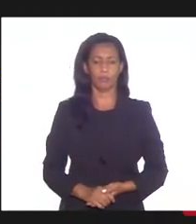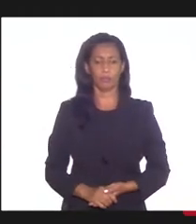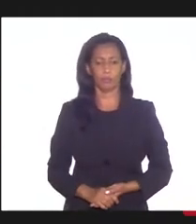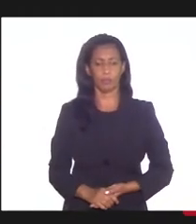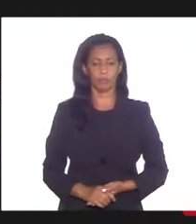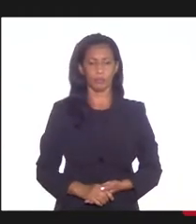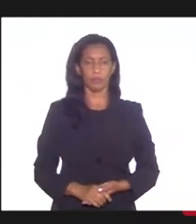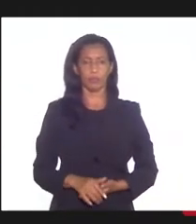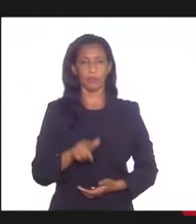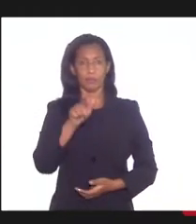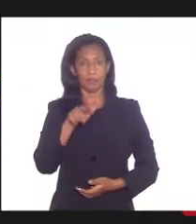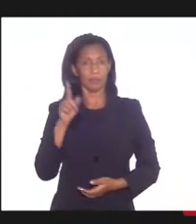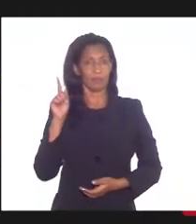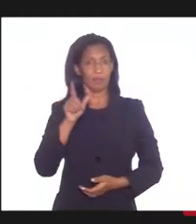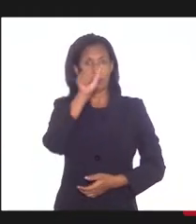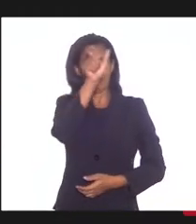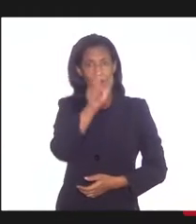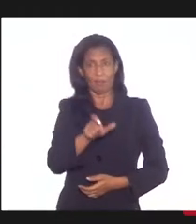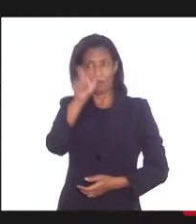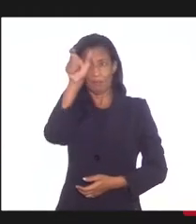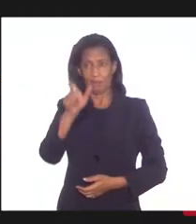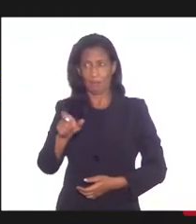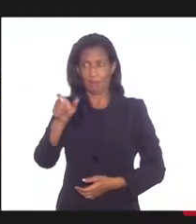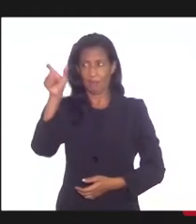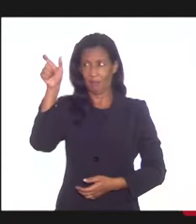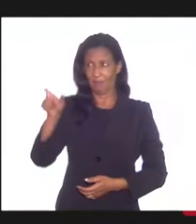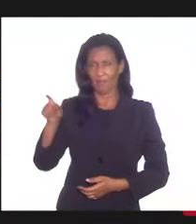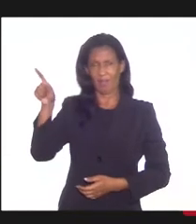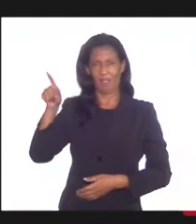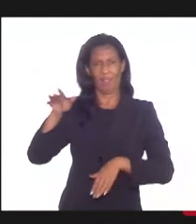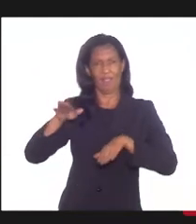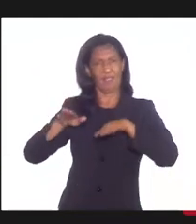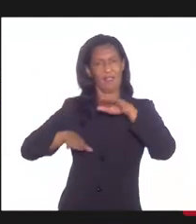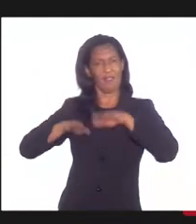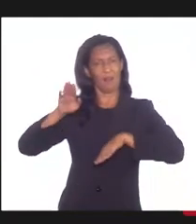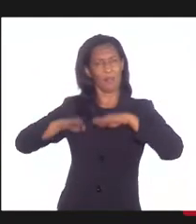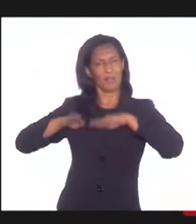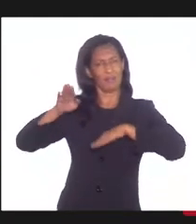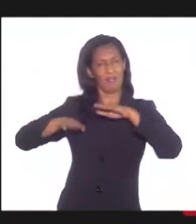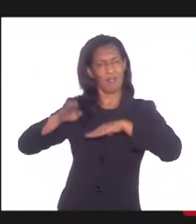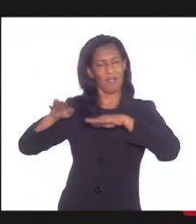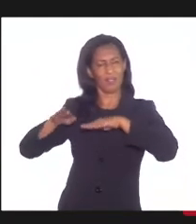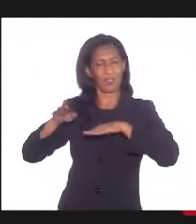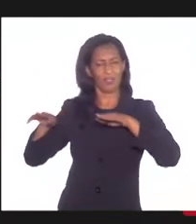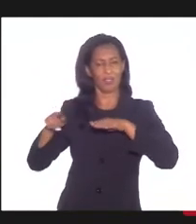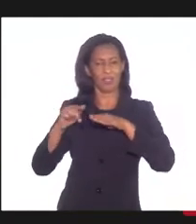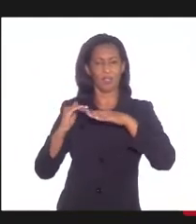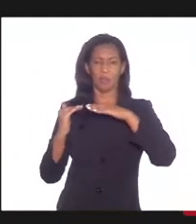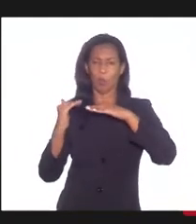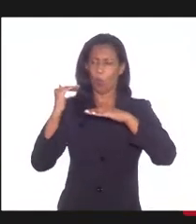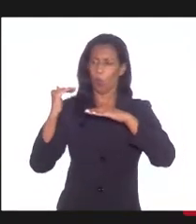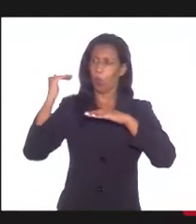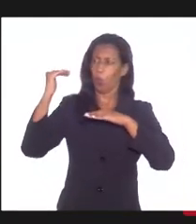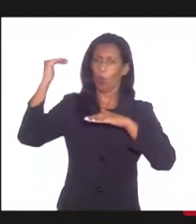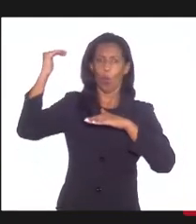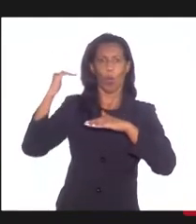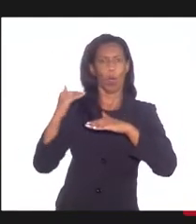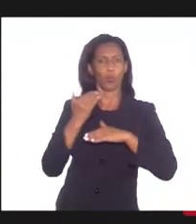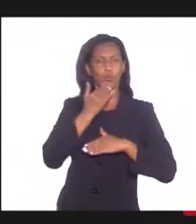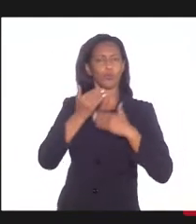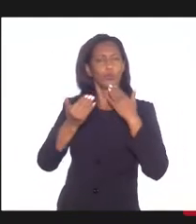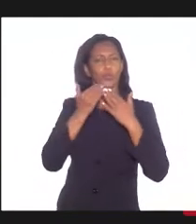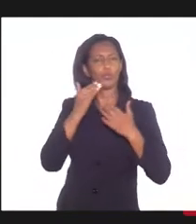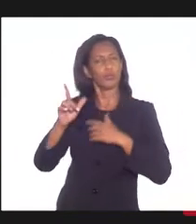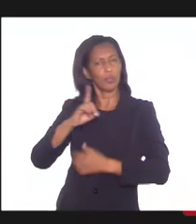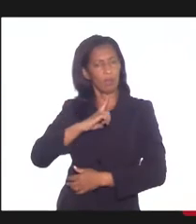Isso aí se estabelece um limite de capacidade das atuais rotas e com efetivamente as demandas que se colocam. Eu acho que nós